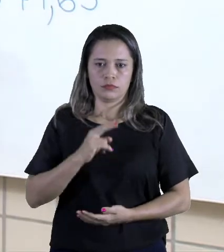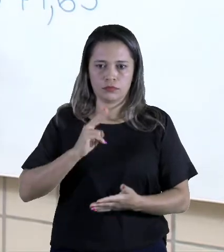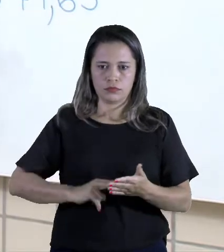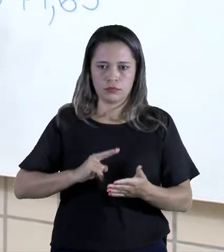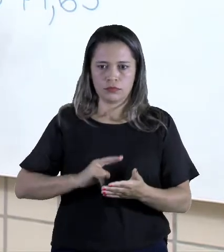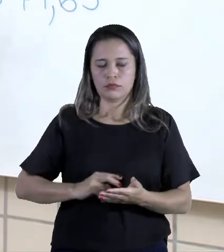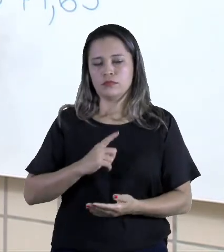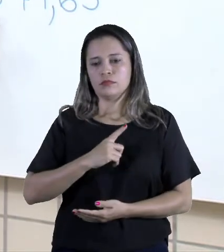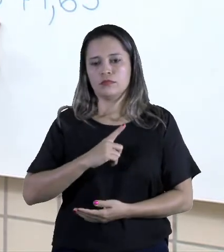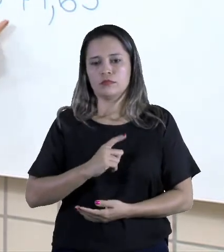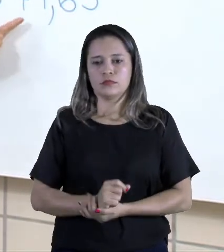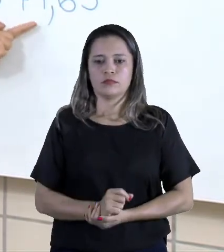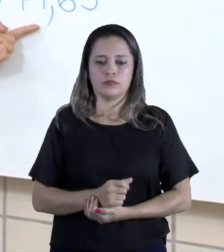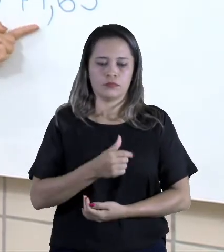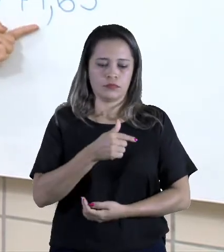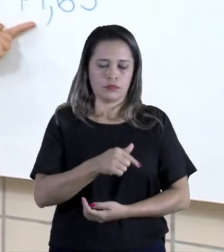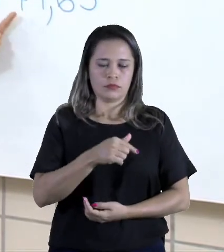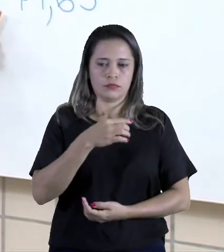eu tenho